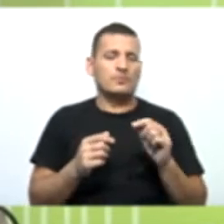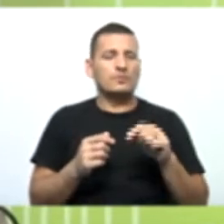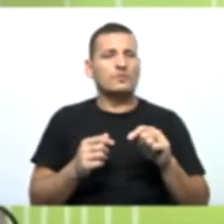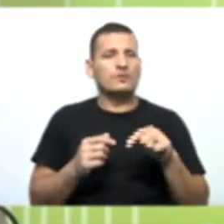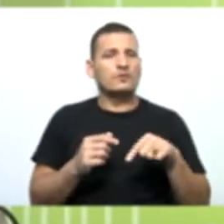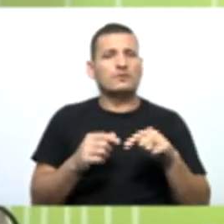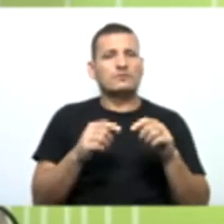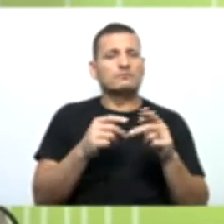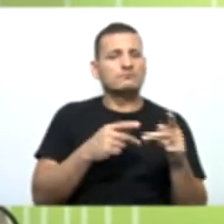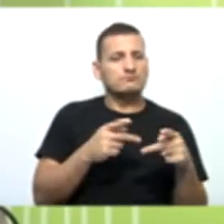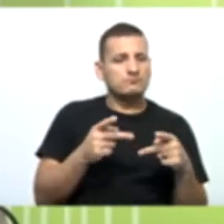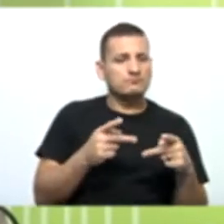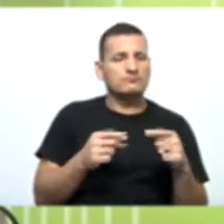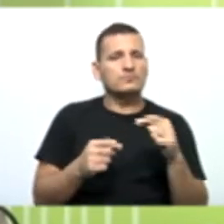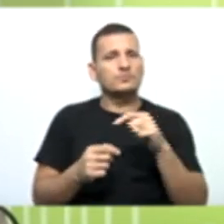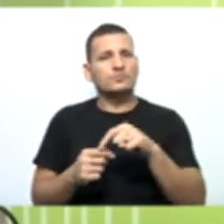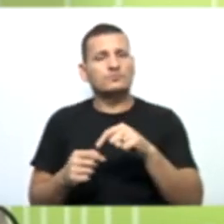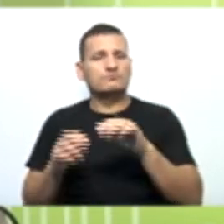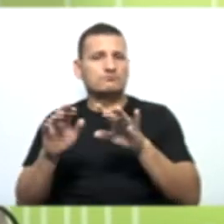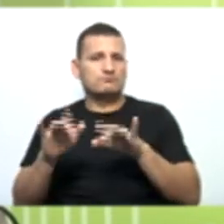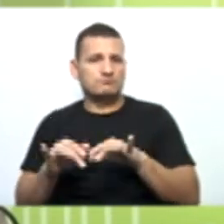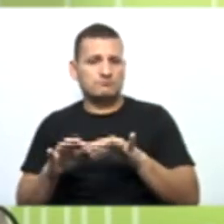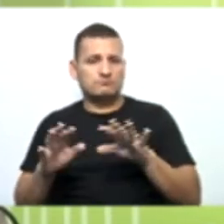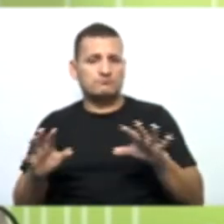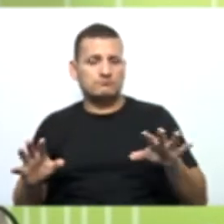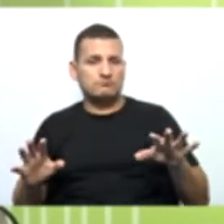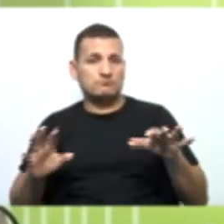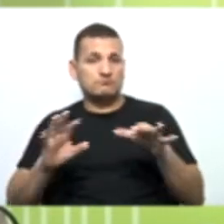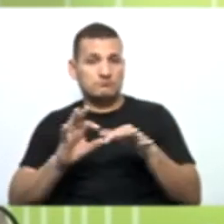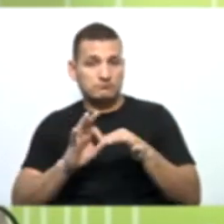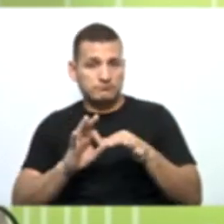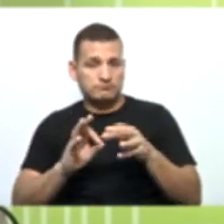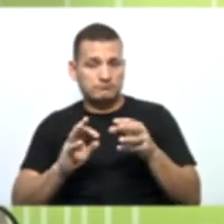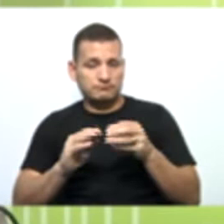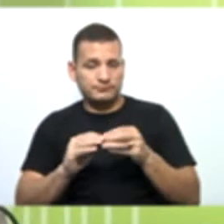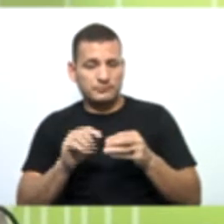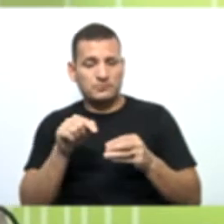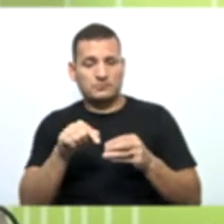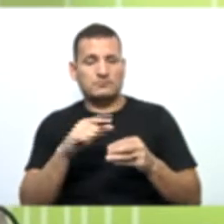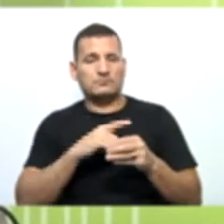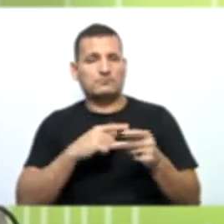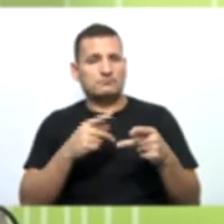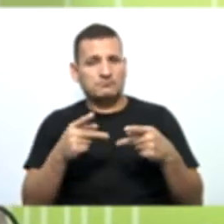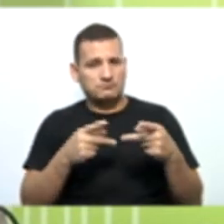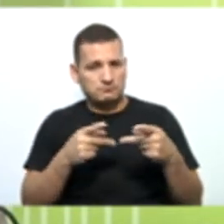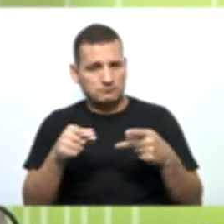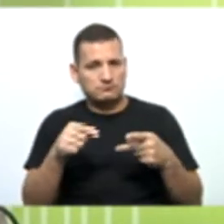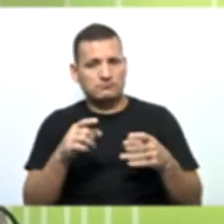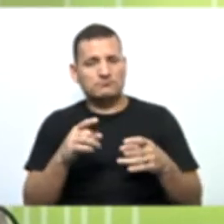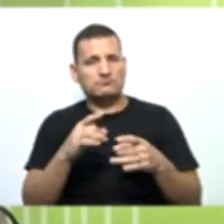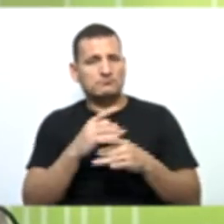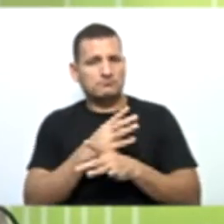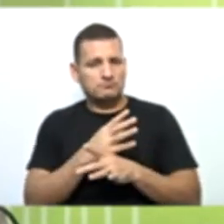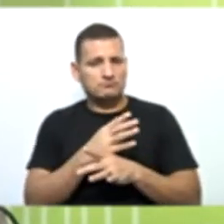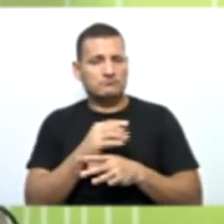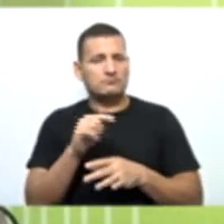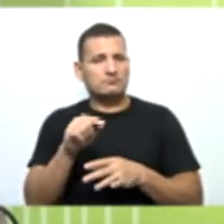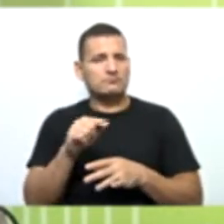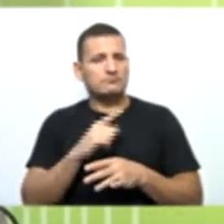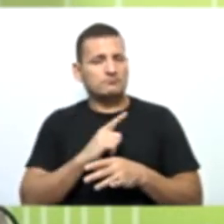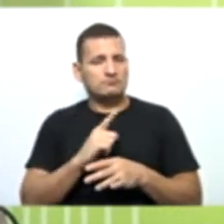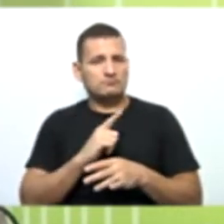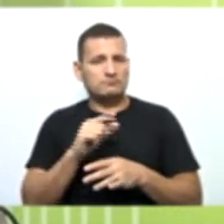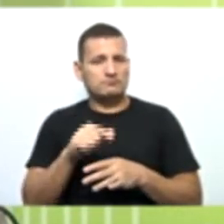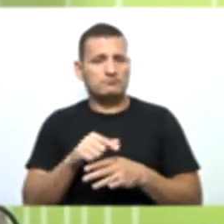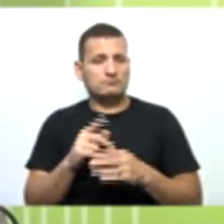foi desenvolvido. Juntar os dois, vai falar, poxa, eu tenho um projeto aqui pronto. Vou ter um valor,